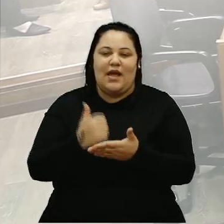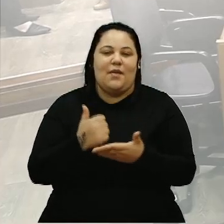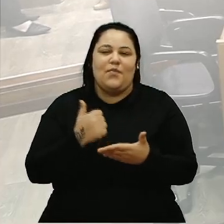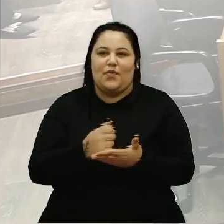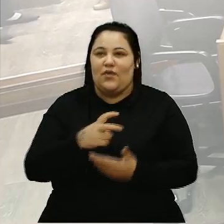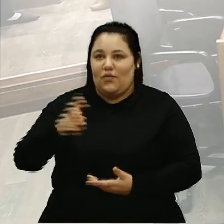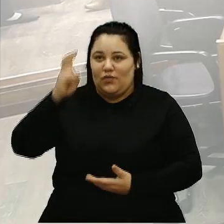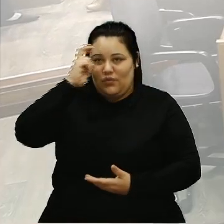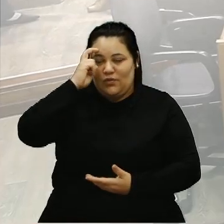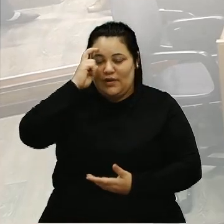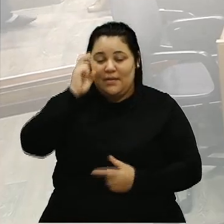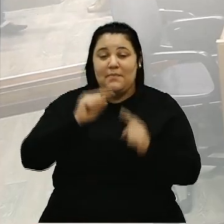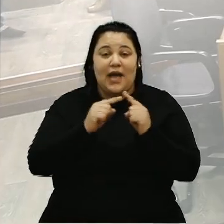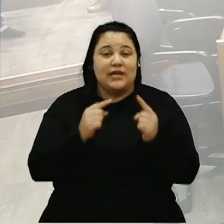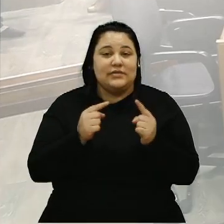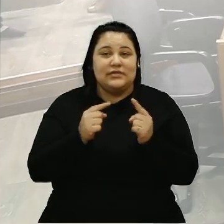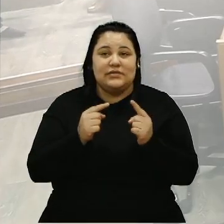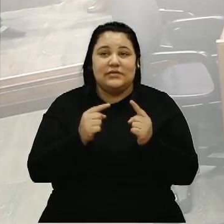desde que